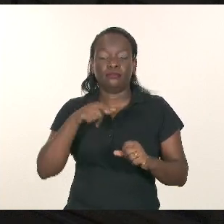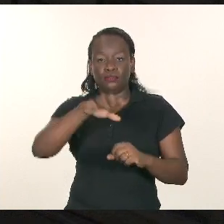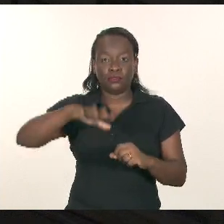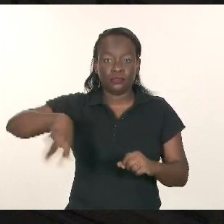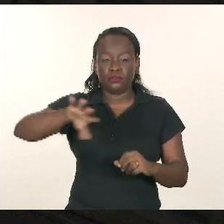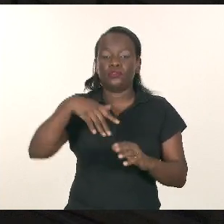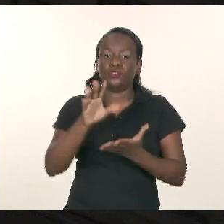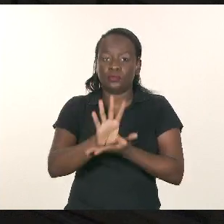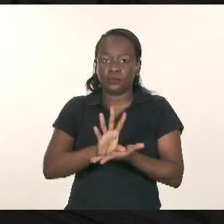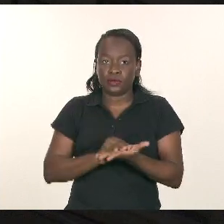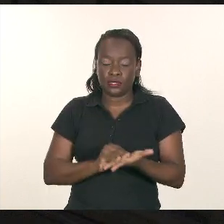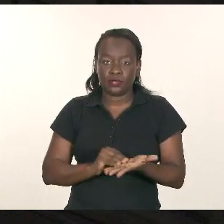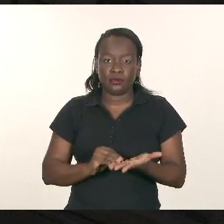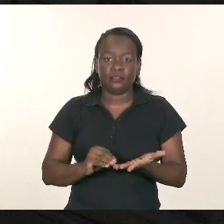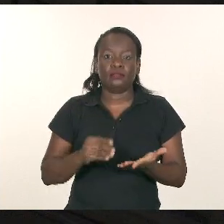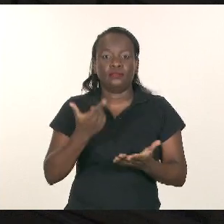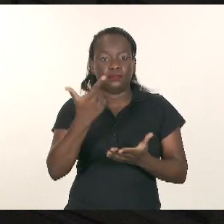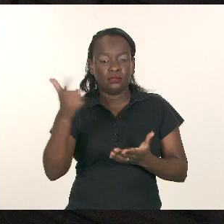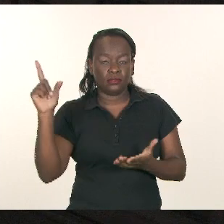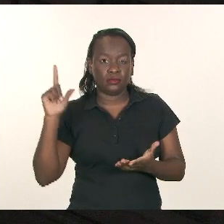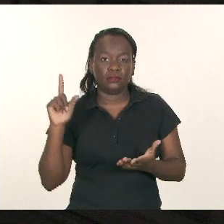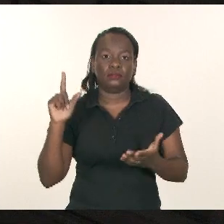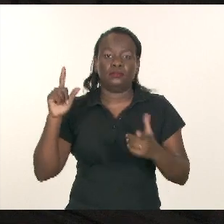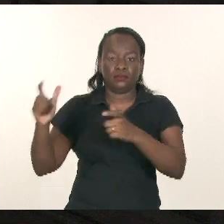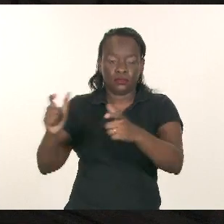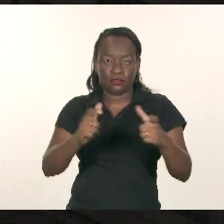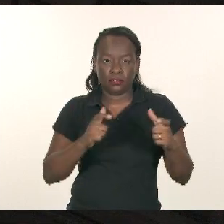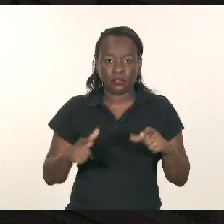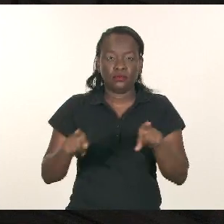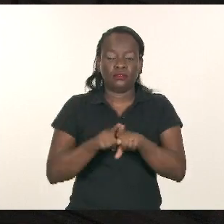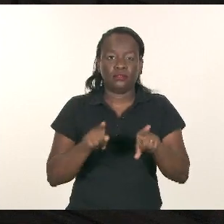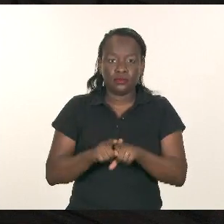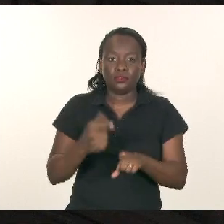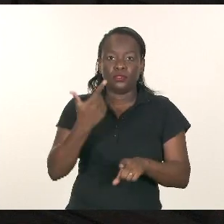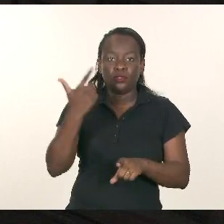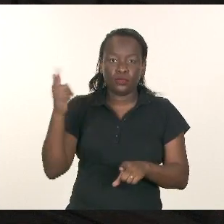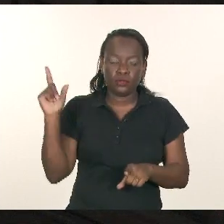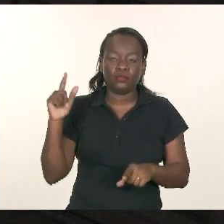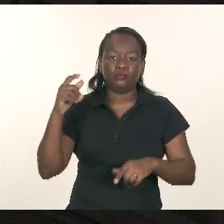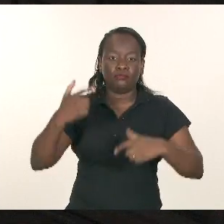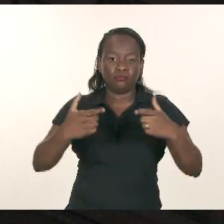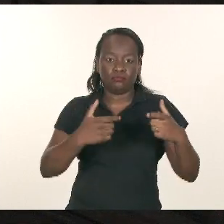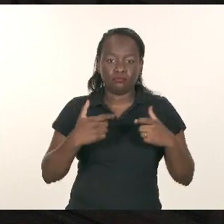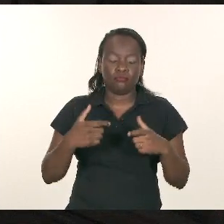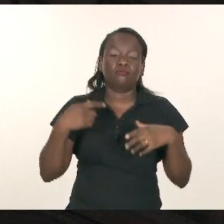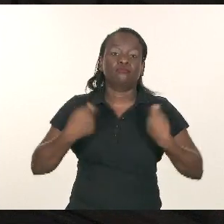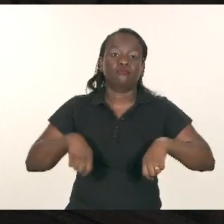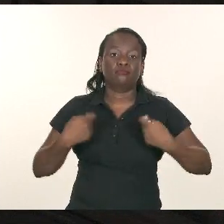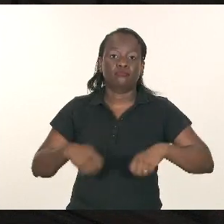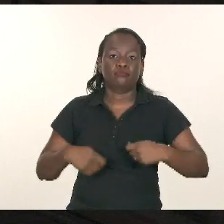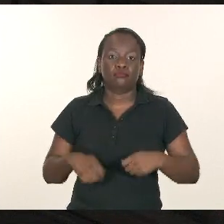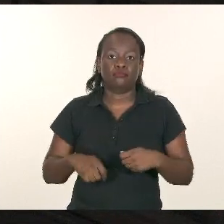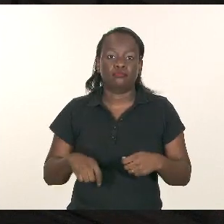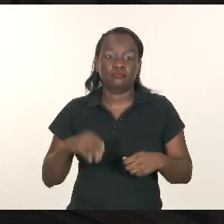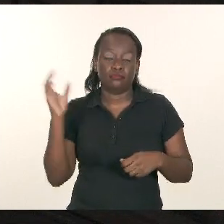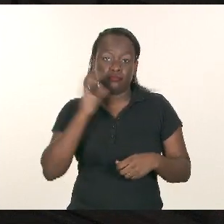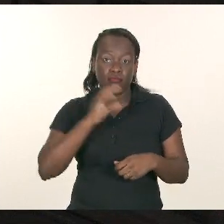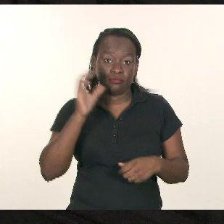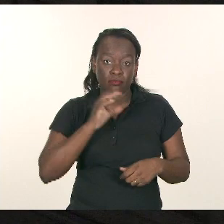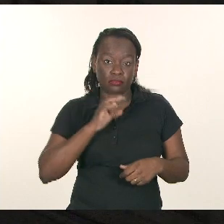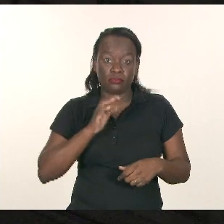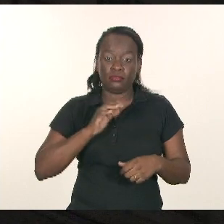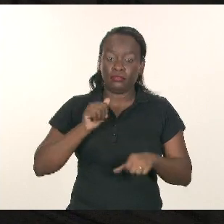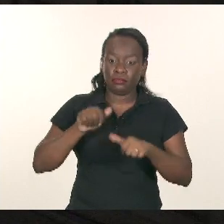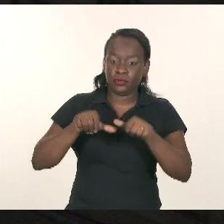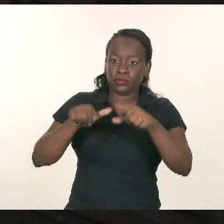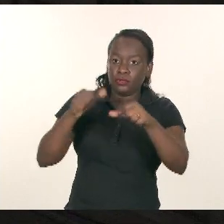adotado em outros espaços, em outras dependências, que carecem de urgente